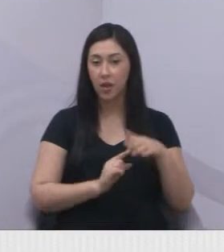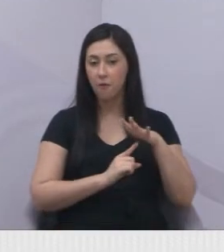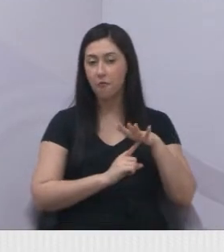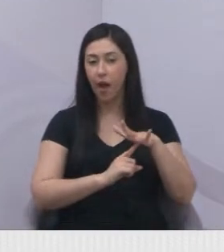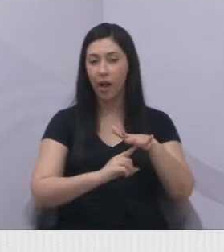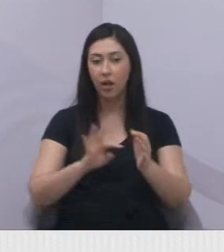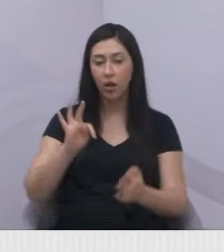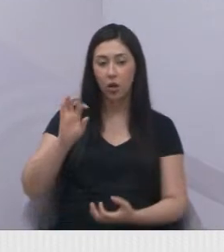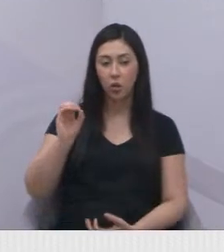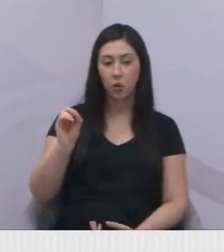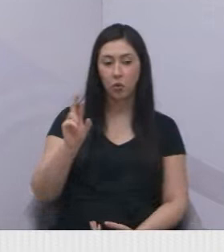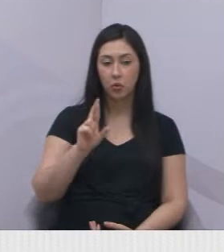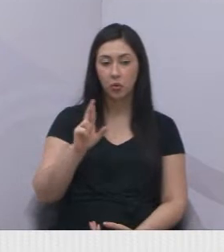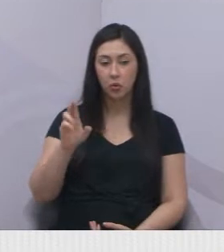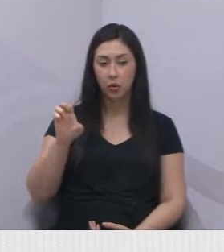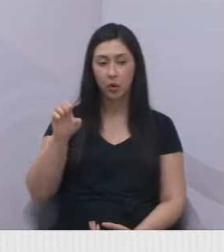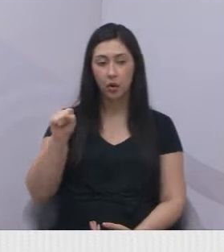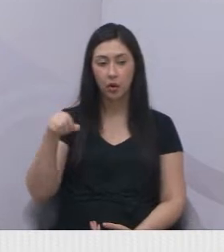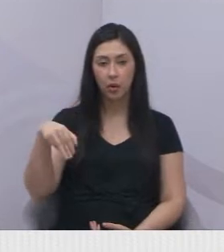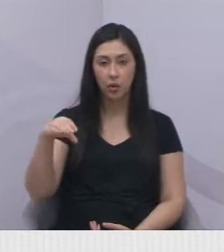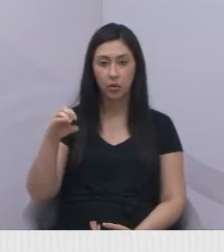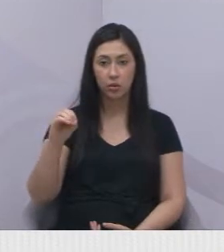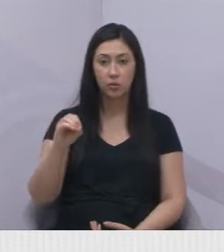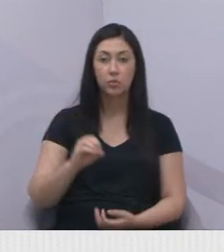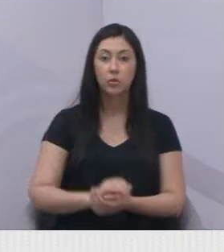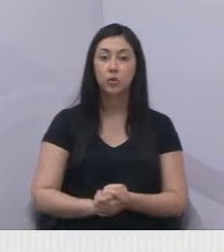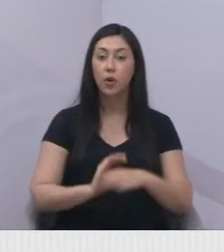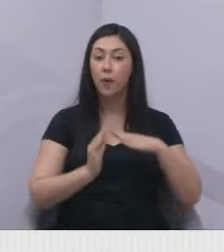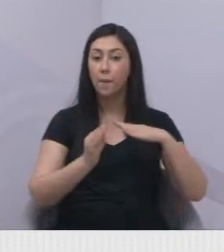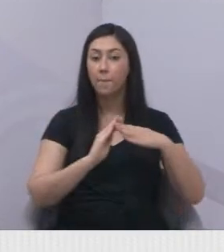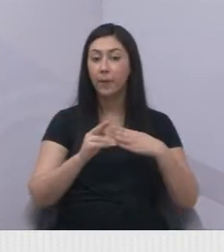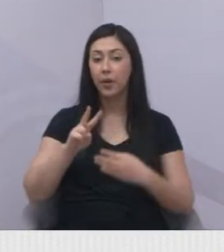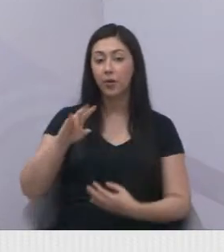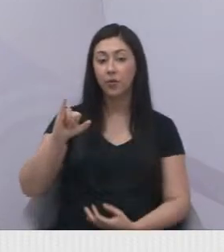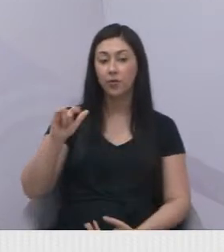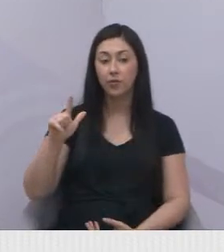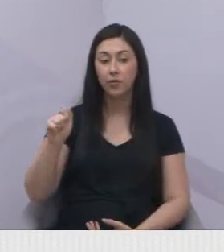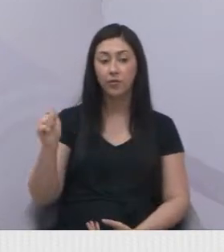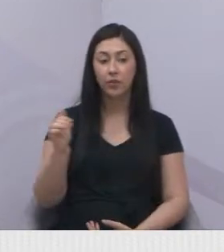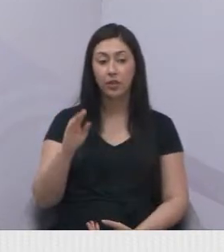Festa do Torresmo, no bairro Vila Branca,